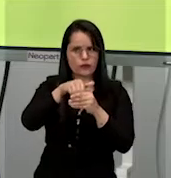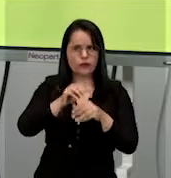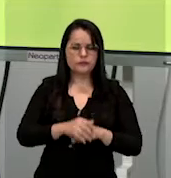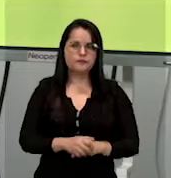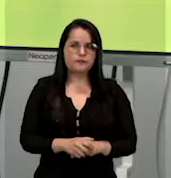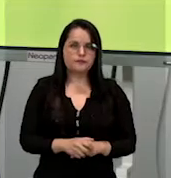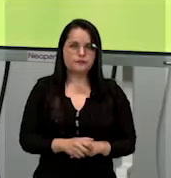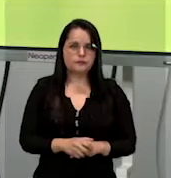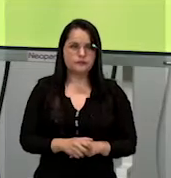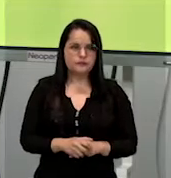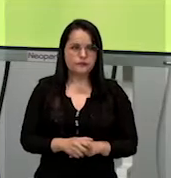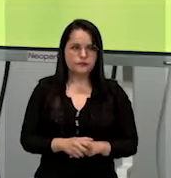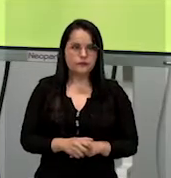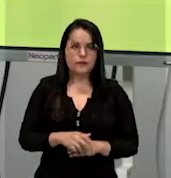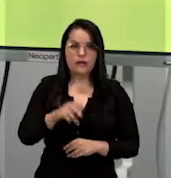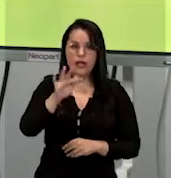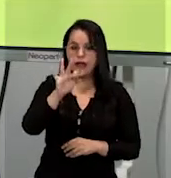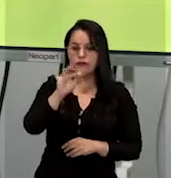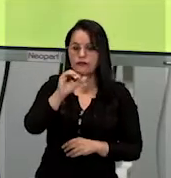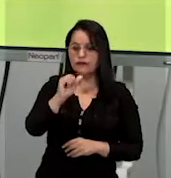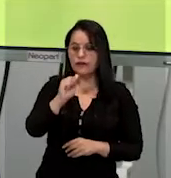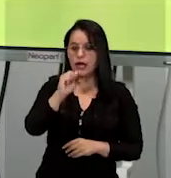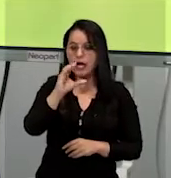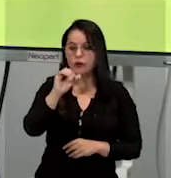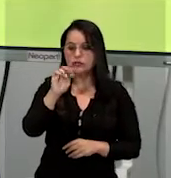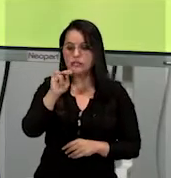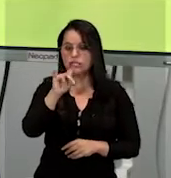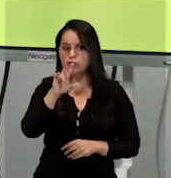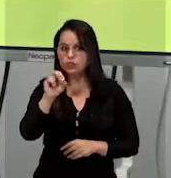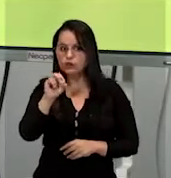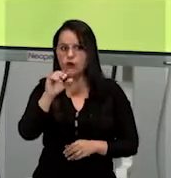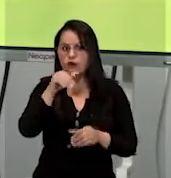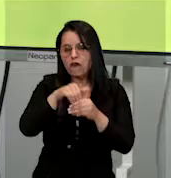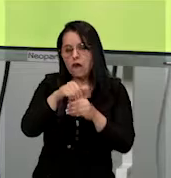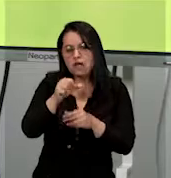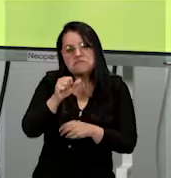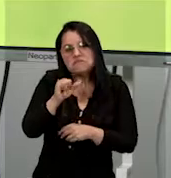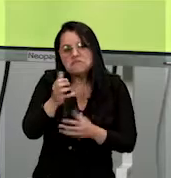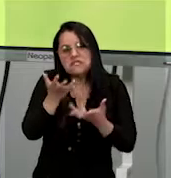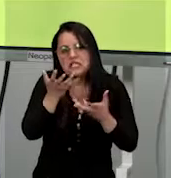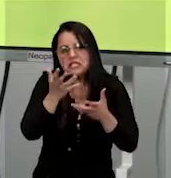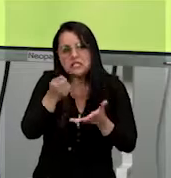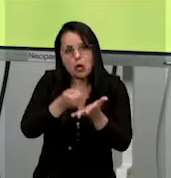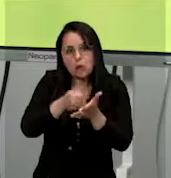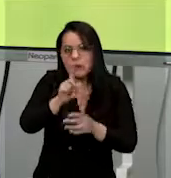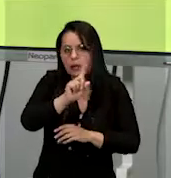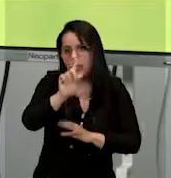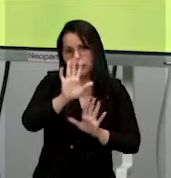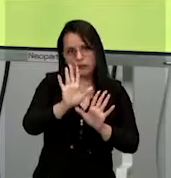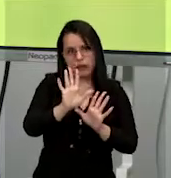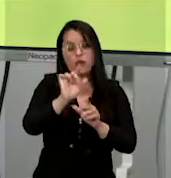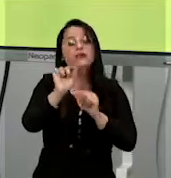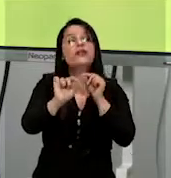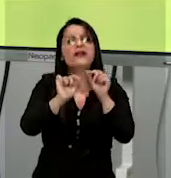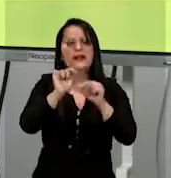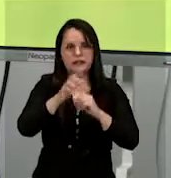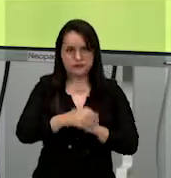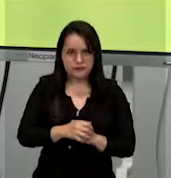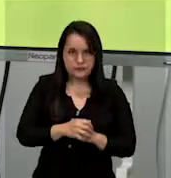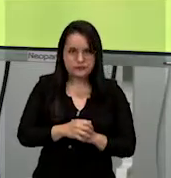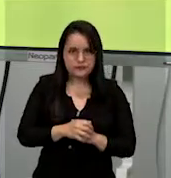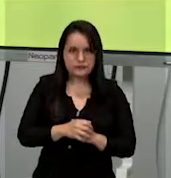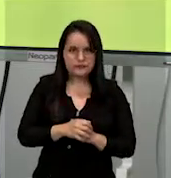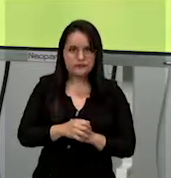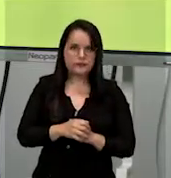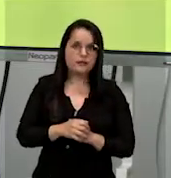facultativo? Facultativo significa que vota se quiser, não é obrigado. Bom, são facultativos